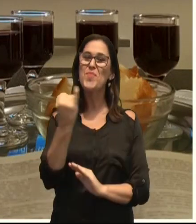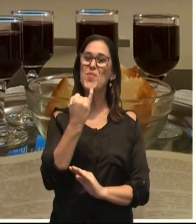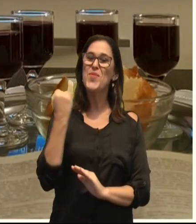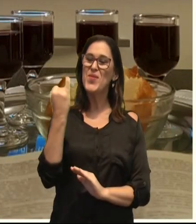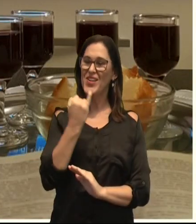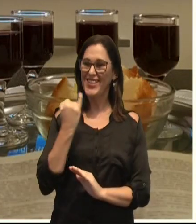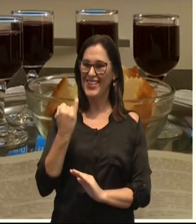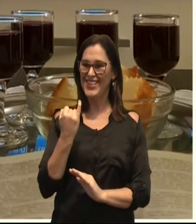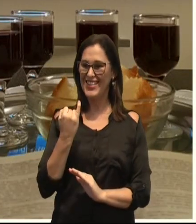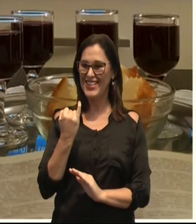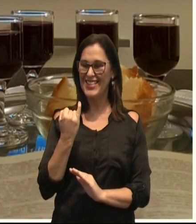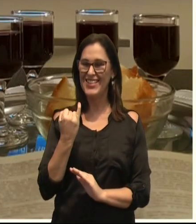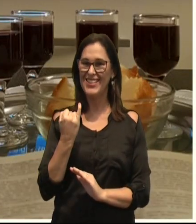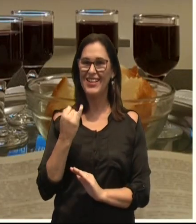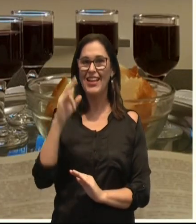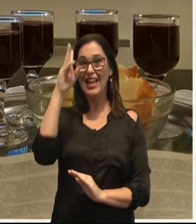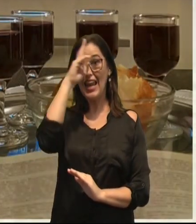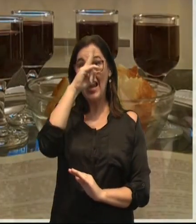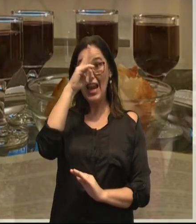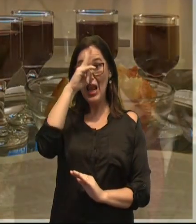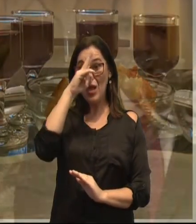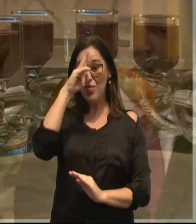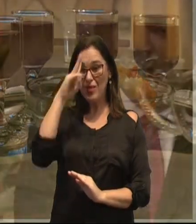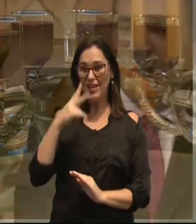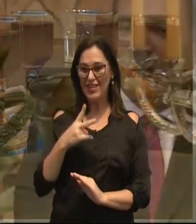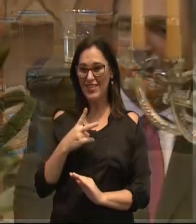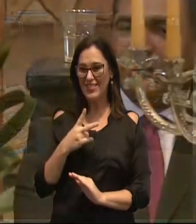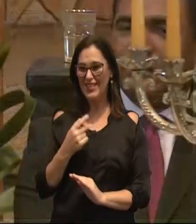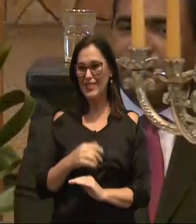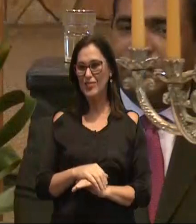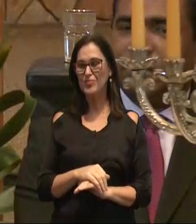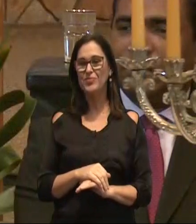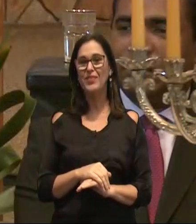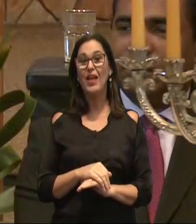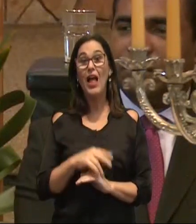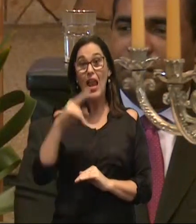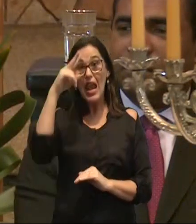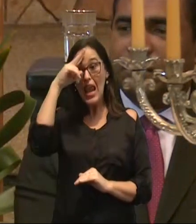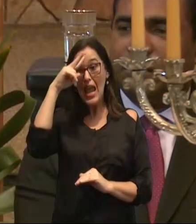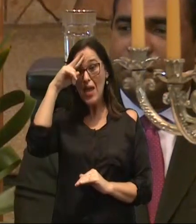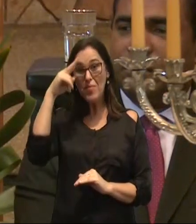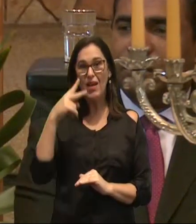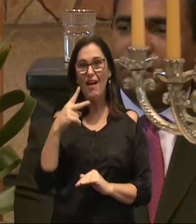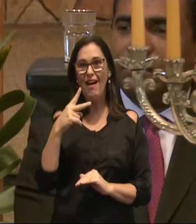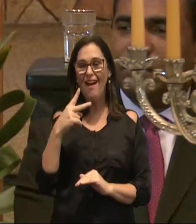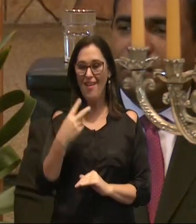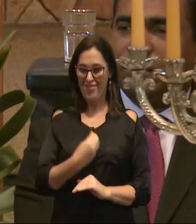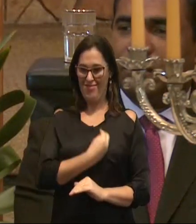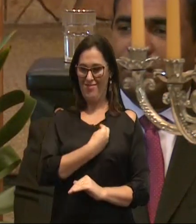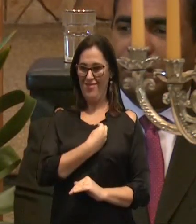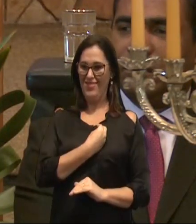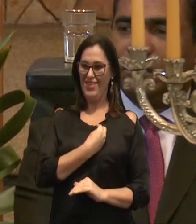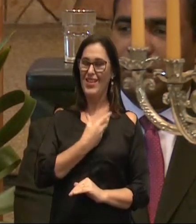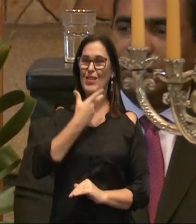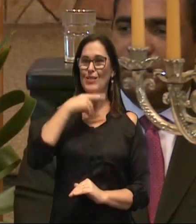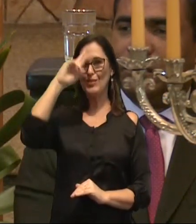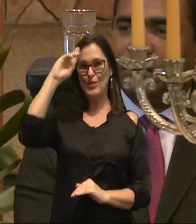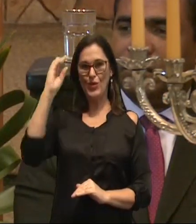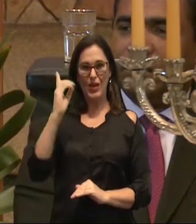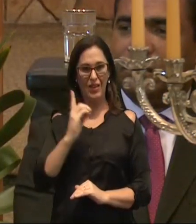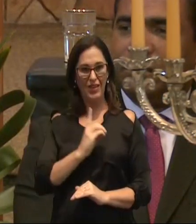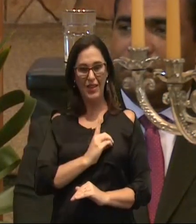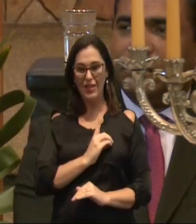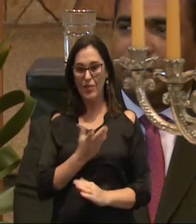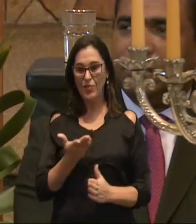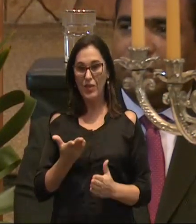importância deste memorial, que é esta lembrança, lembrar da presença do Senhor. E a